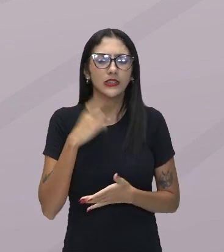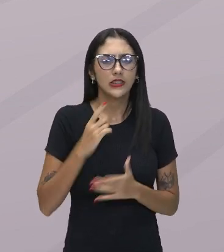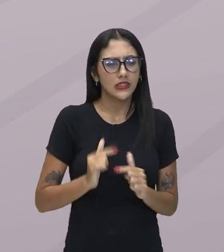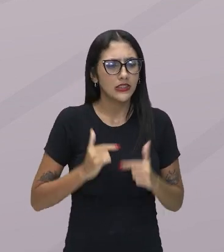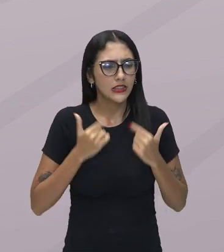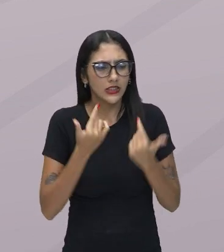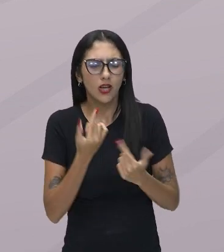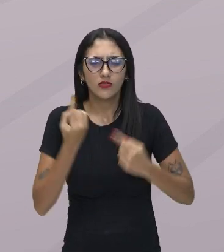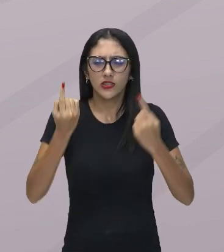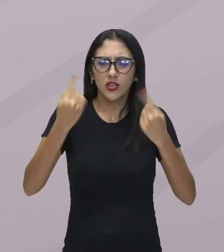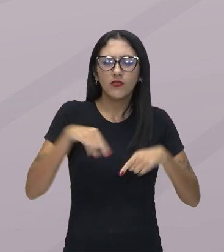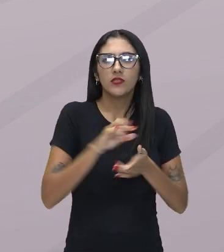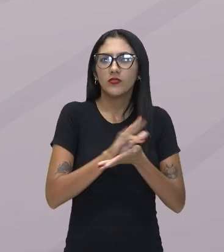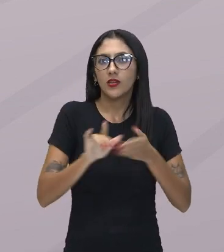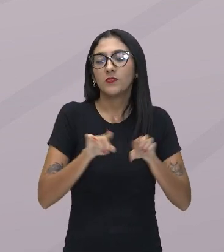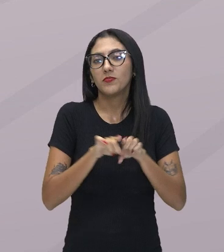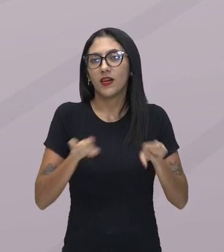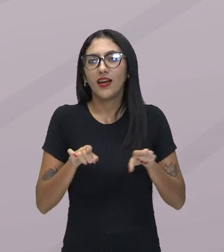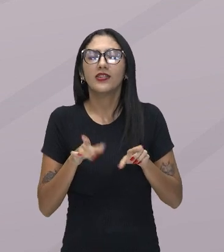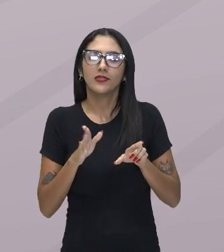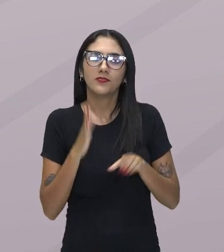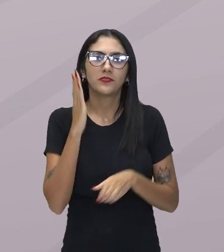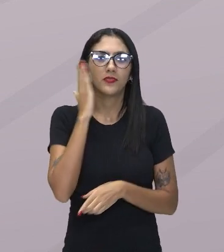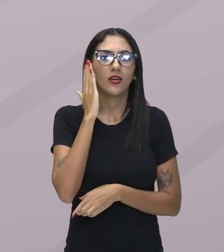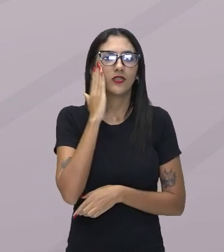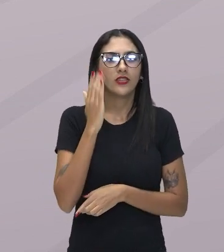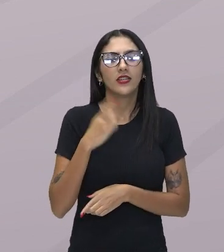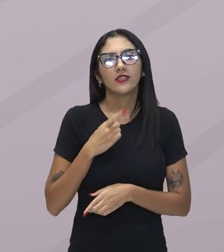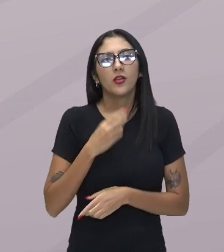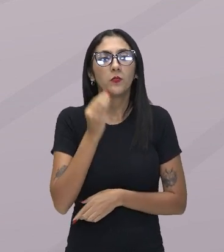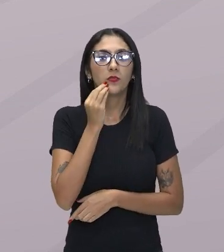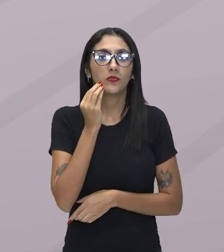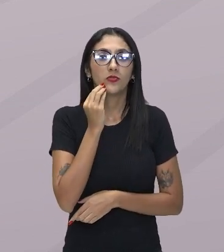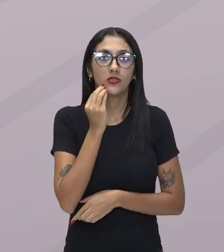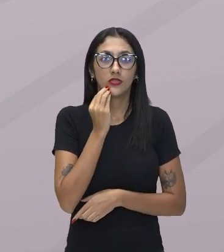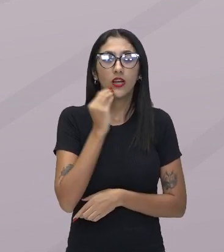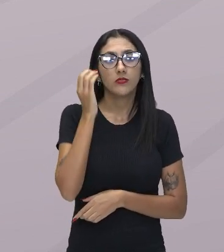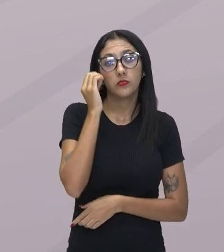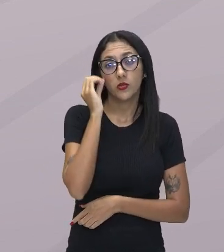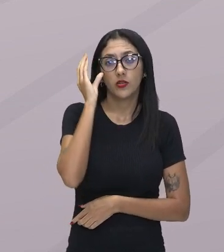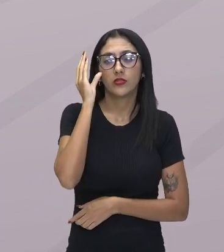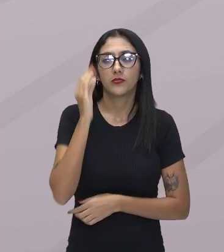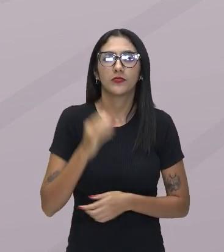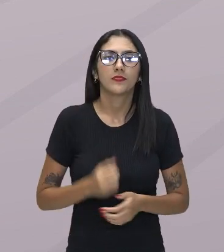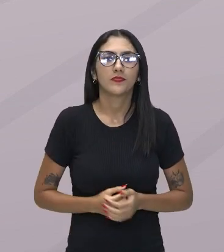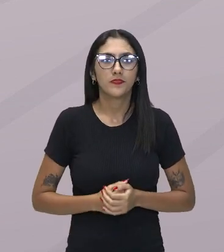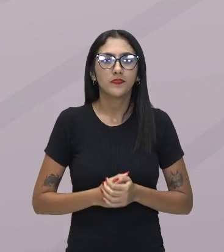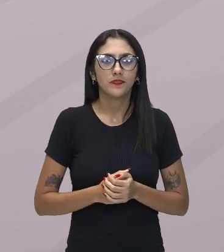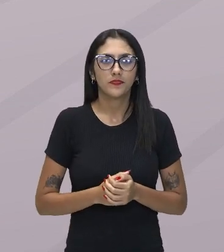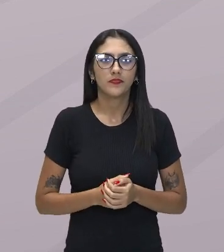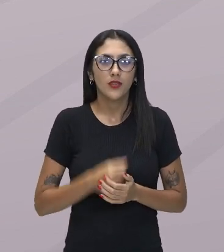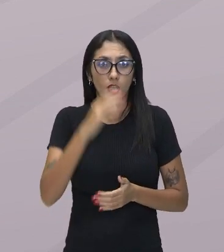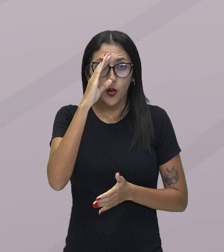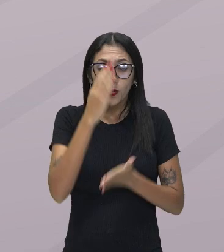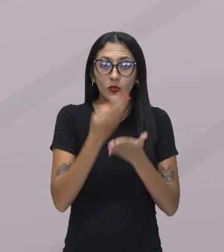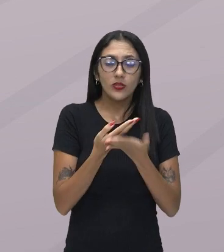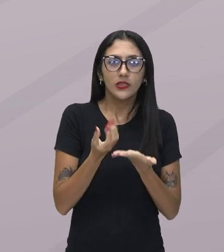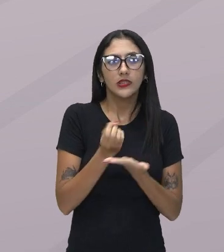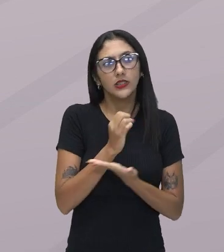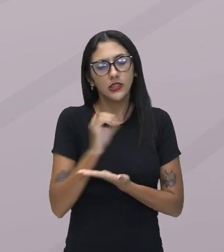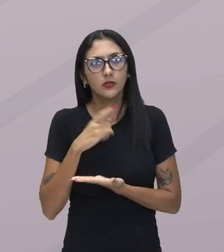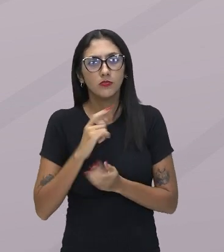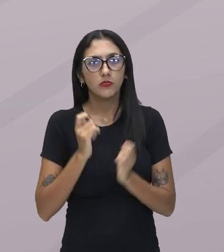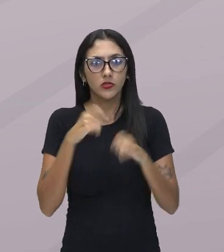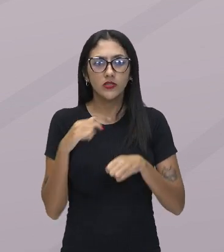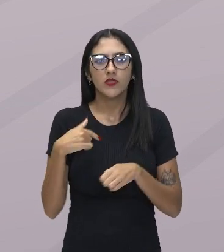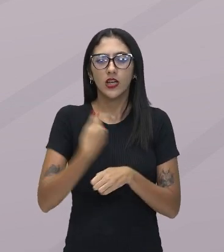desafios, mas também repleta, né, de oportunidades e crescimento. Então, eu acredito que se a gente se engajar